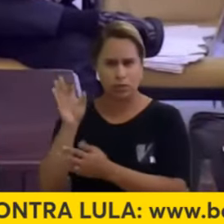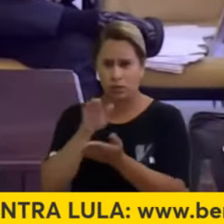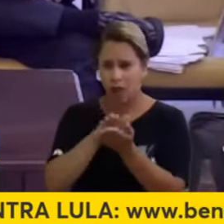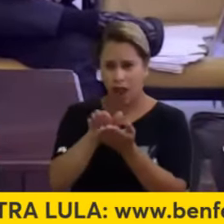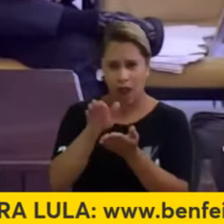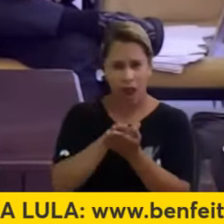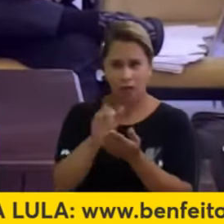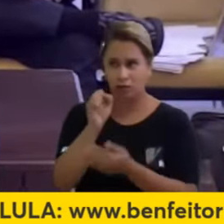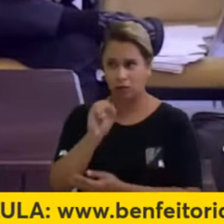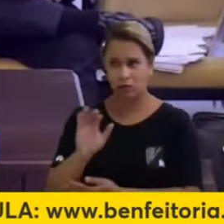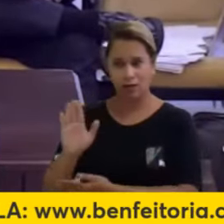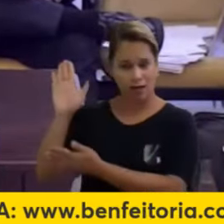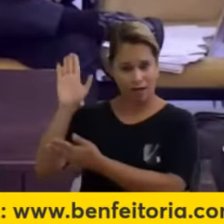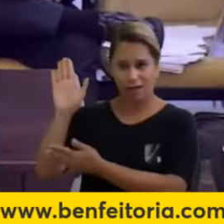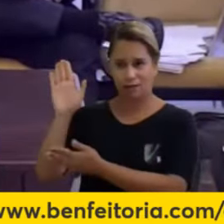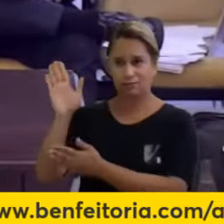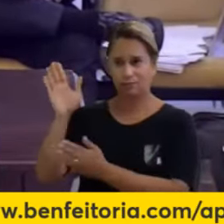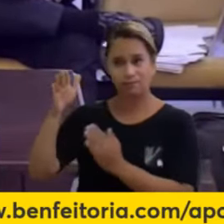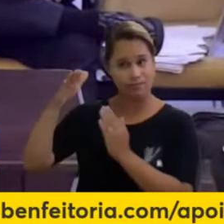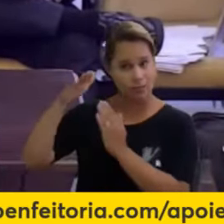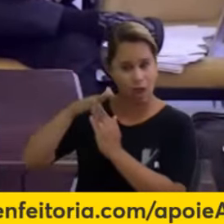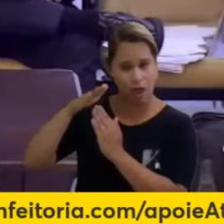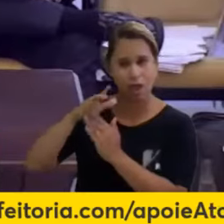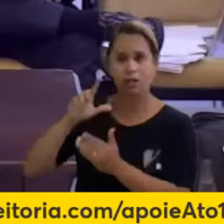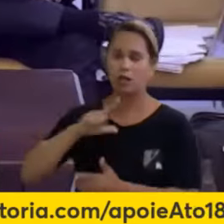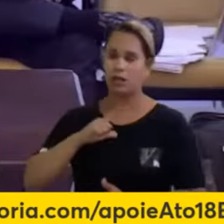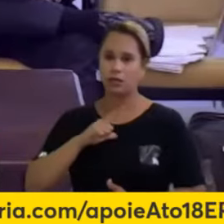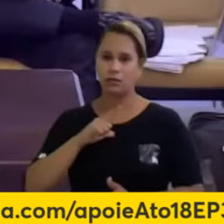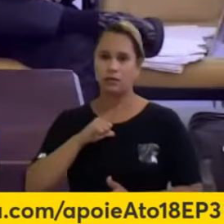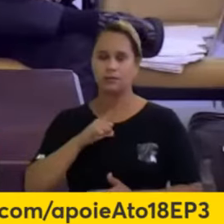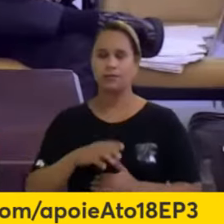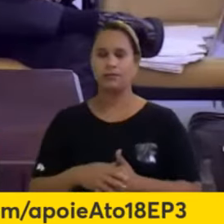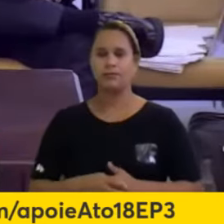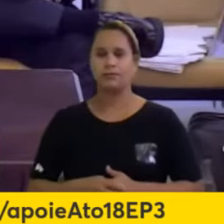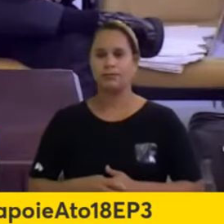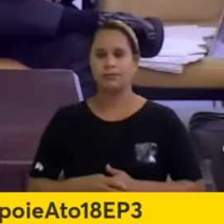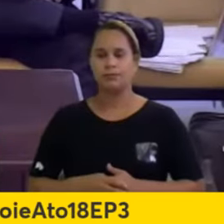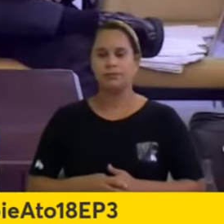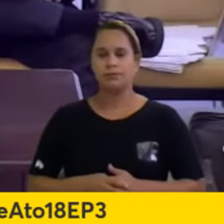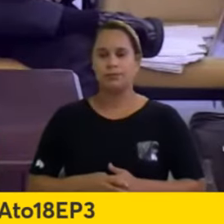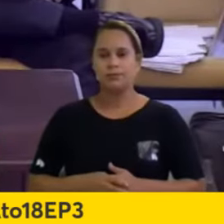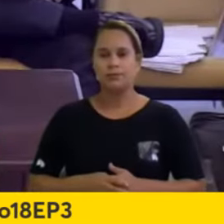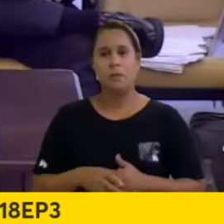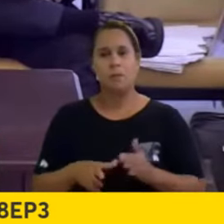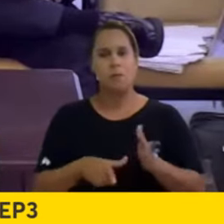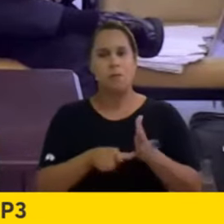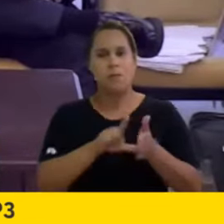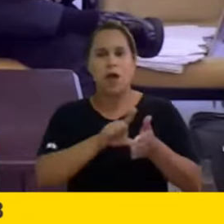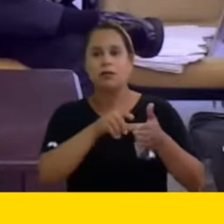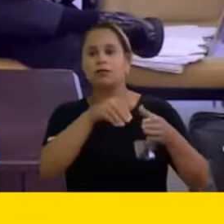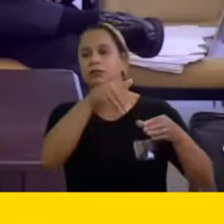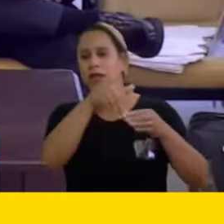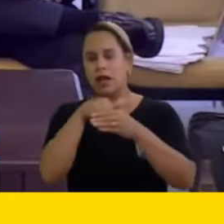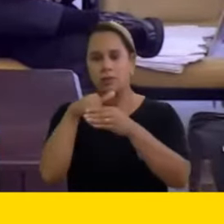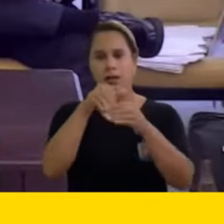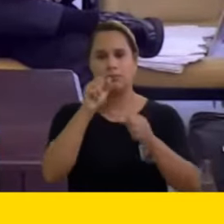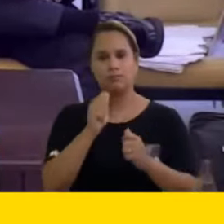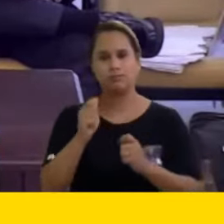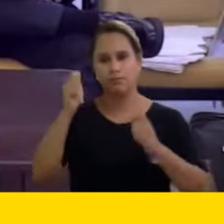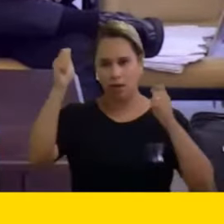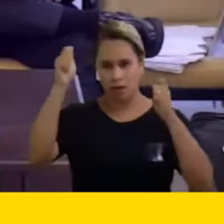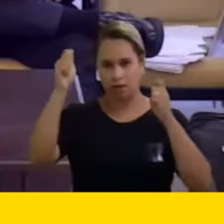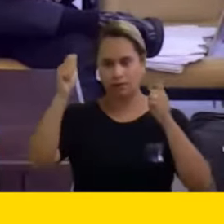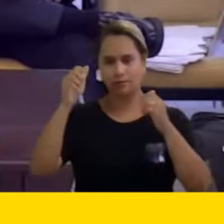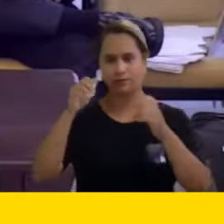candidato mediano do testo de gasto do candidato mediano seria razoável em pré-campanha bom o ministério público O